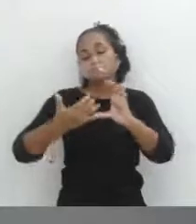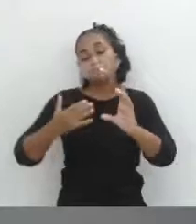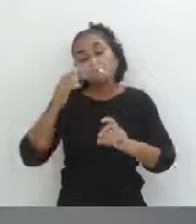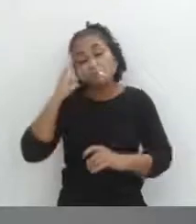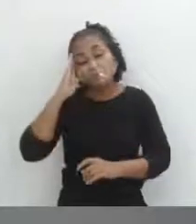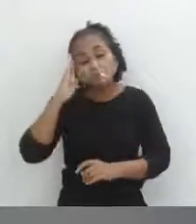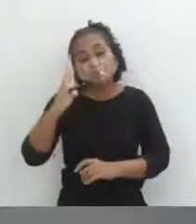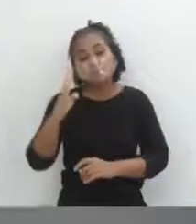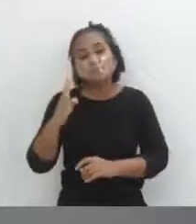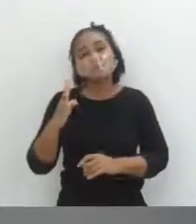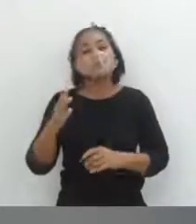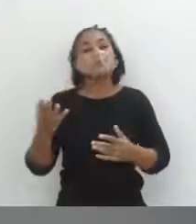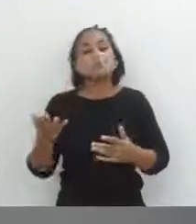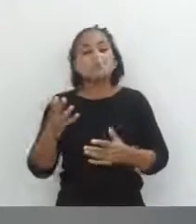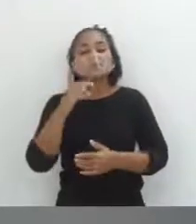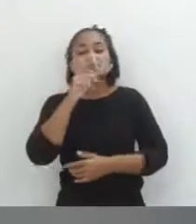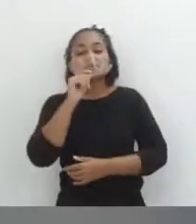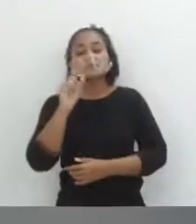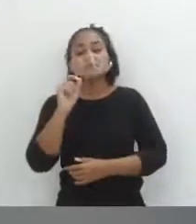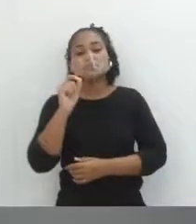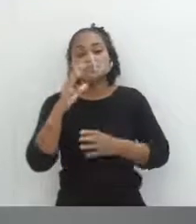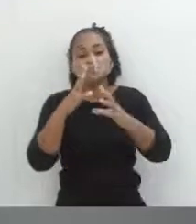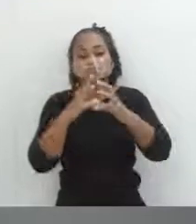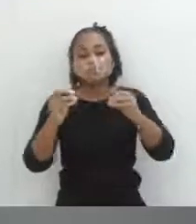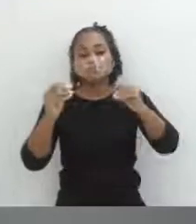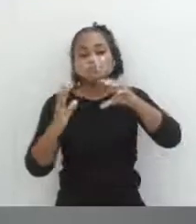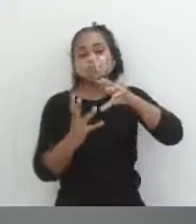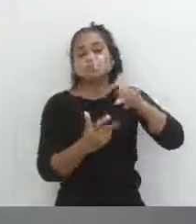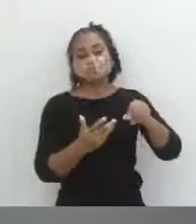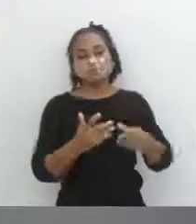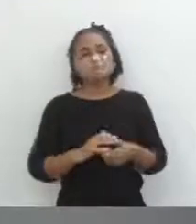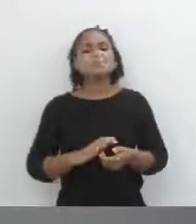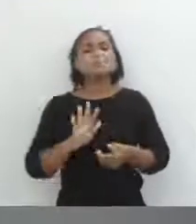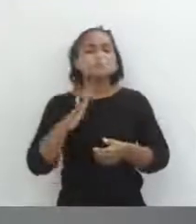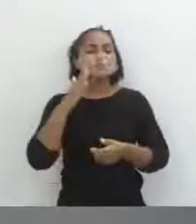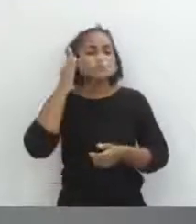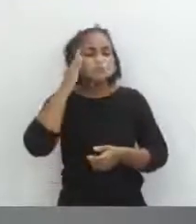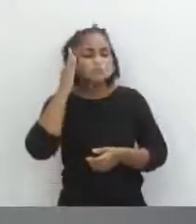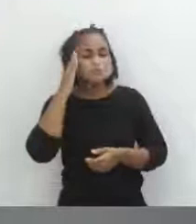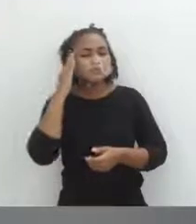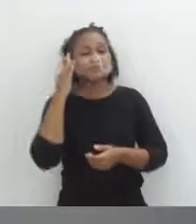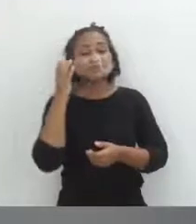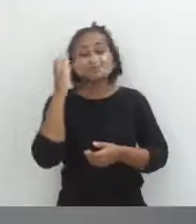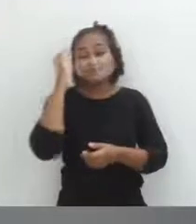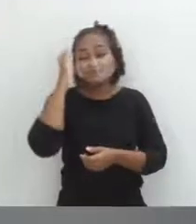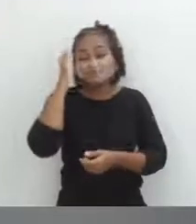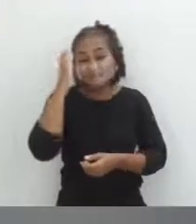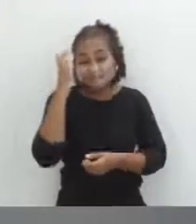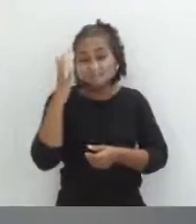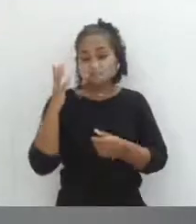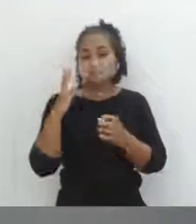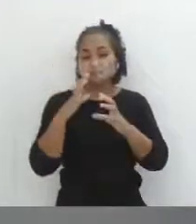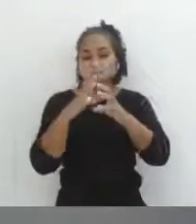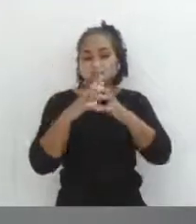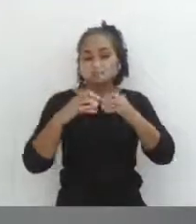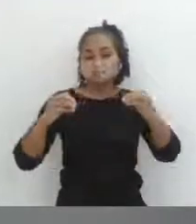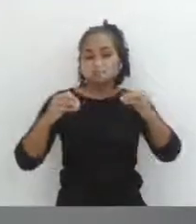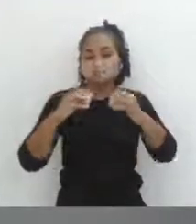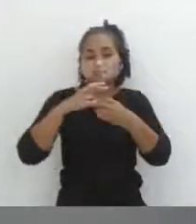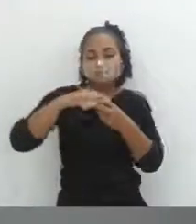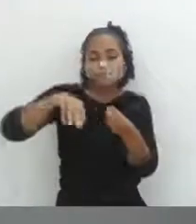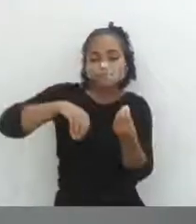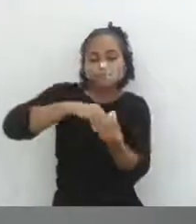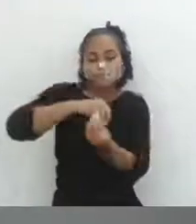principais dessa água é o solvente universal. A gente vai entender que a facilidade que a água ela tem de se misturar com